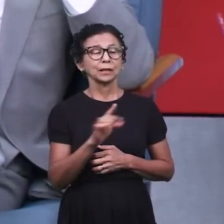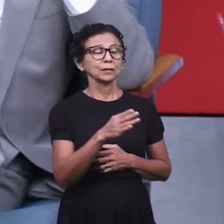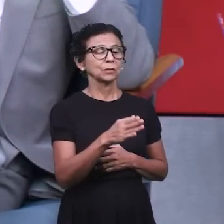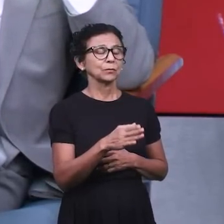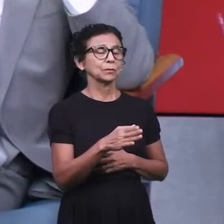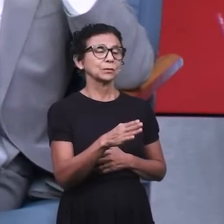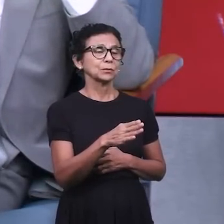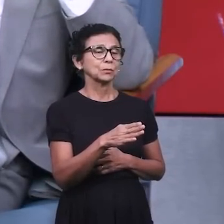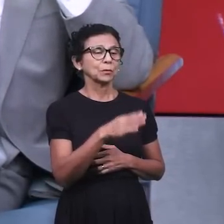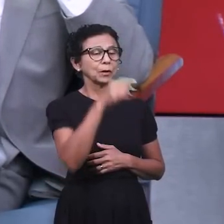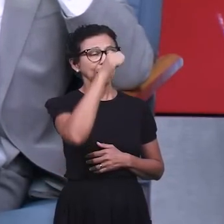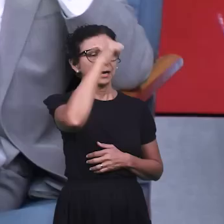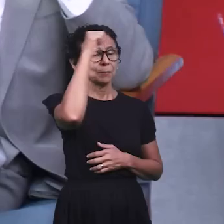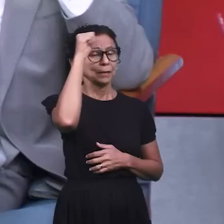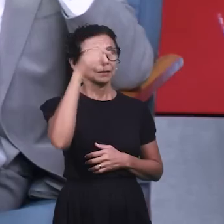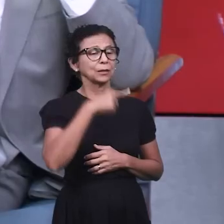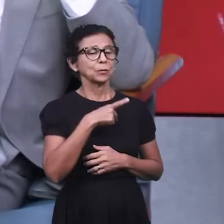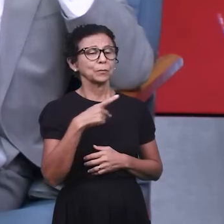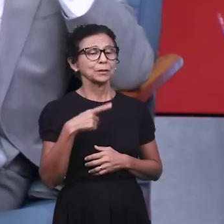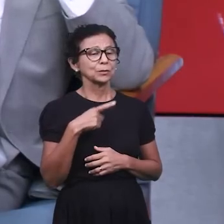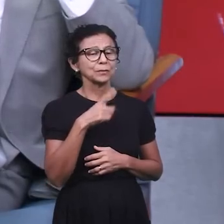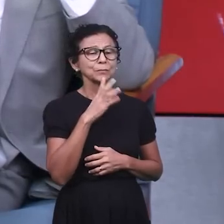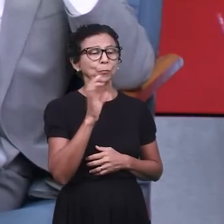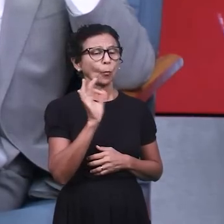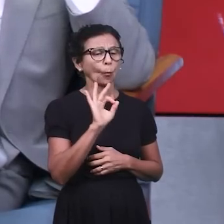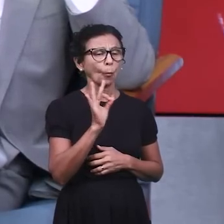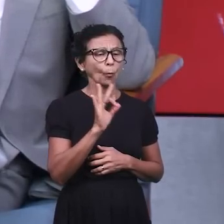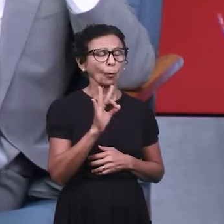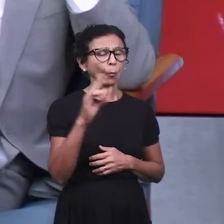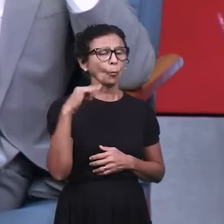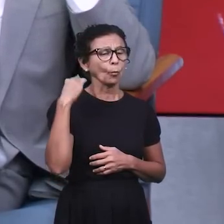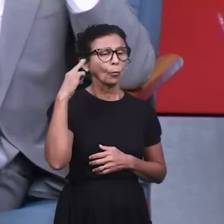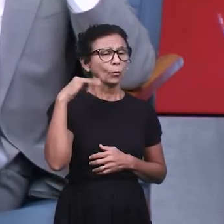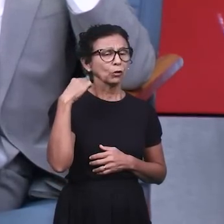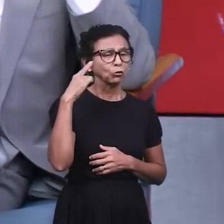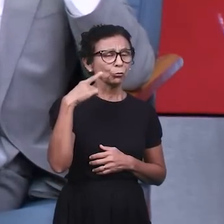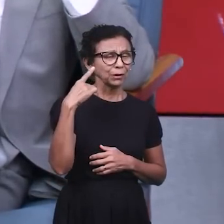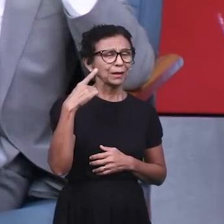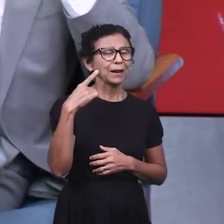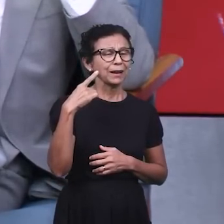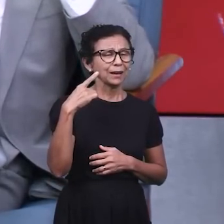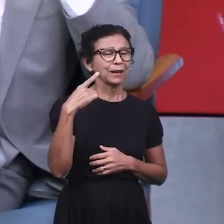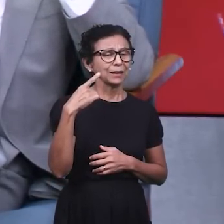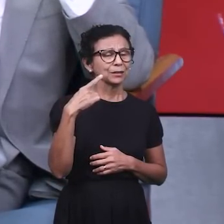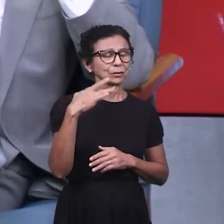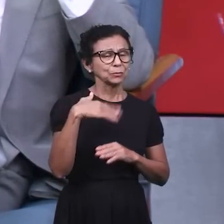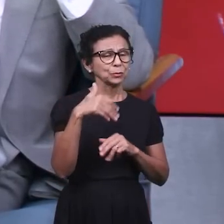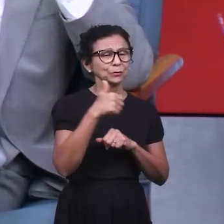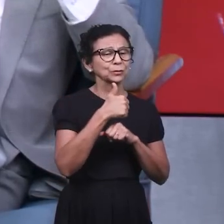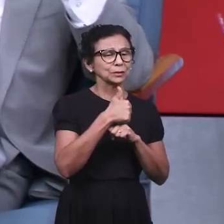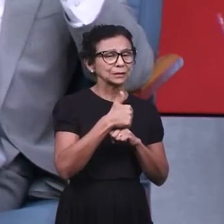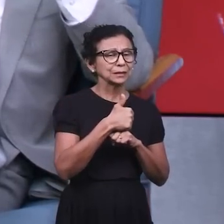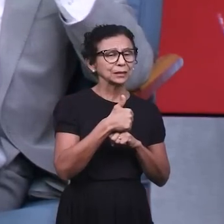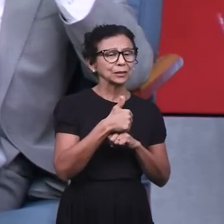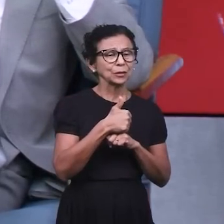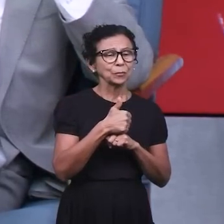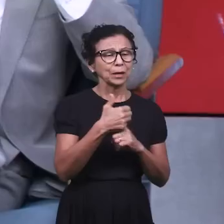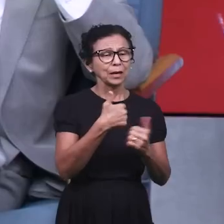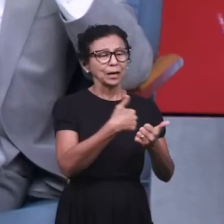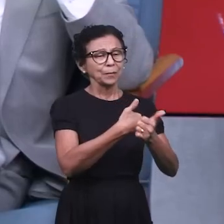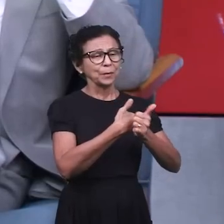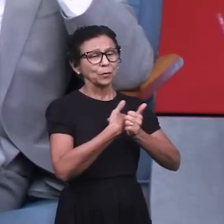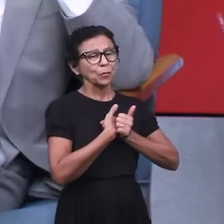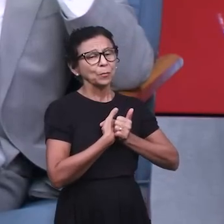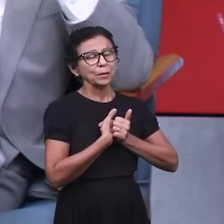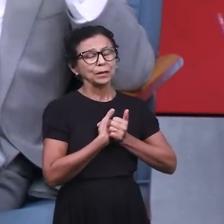você não pode ver com alguém, algum advogado que pode me acompanhar amanhã, porque eu vou nessa